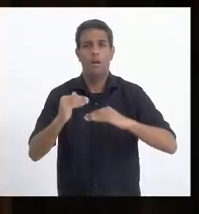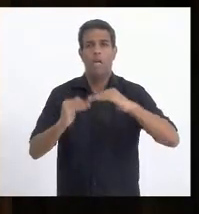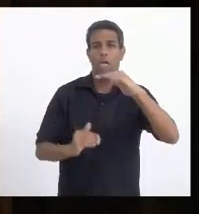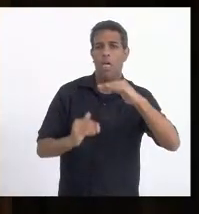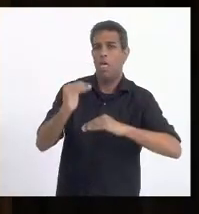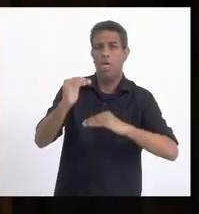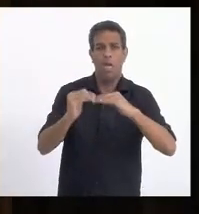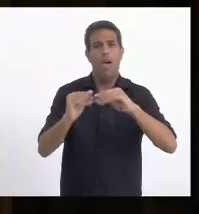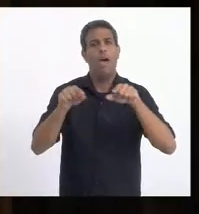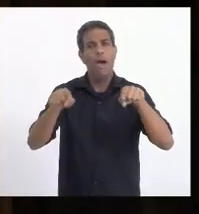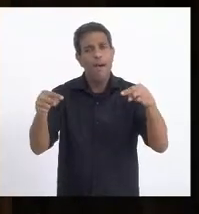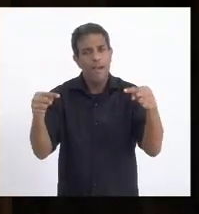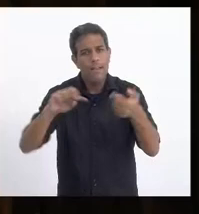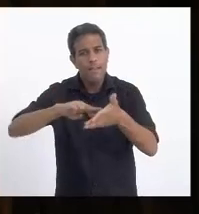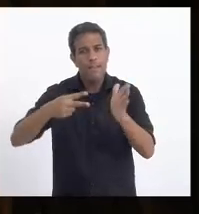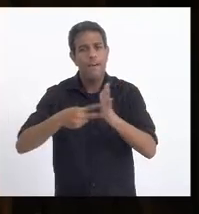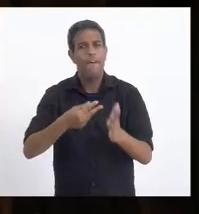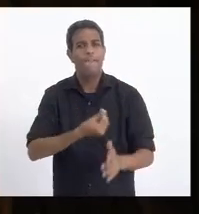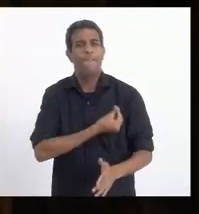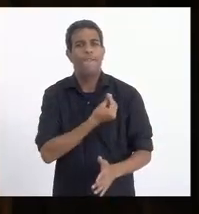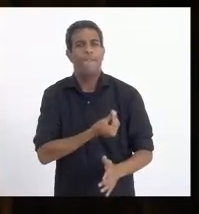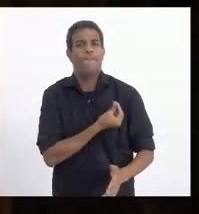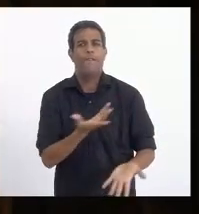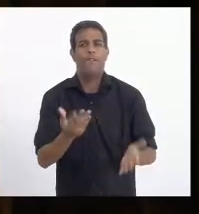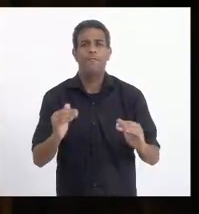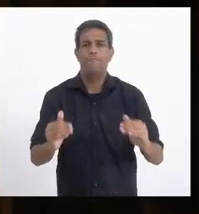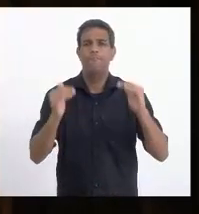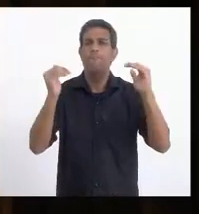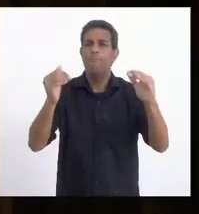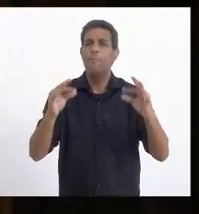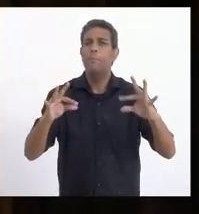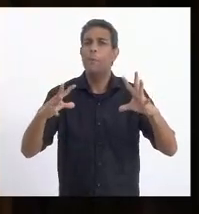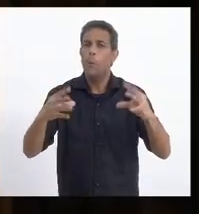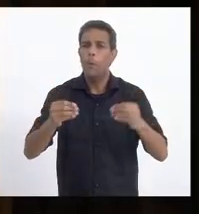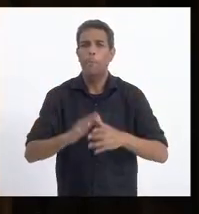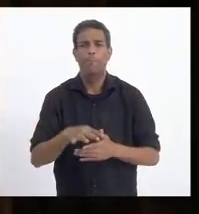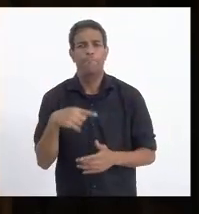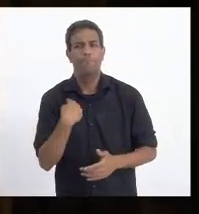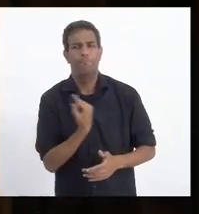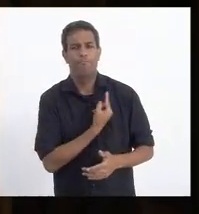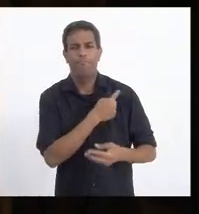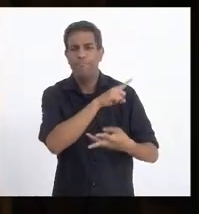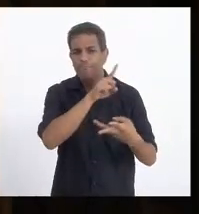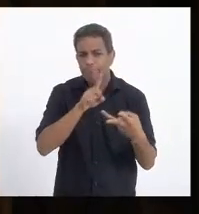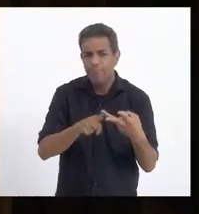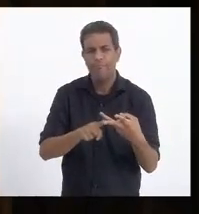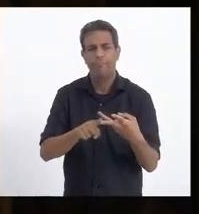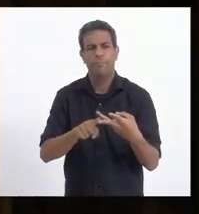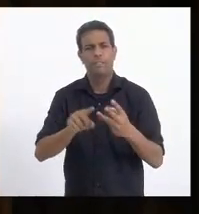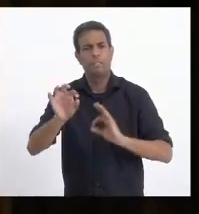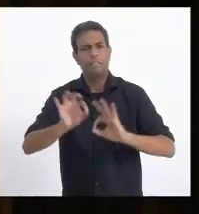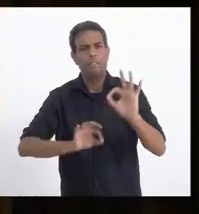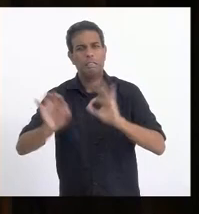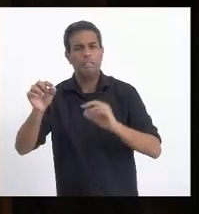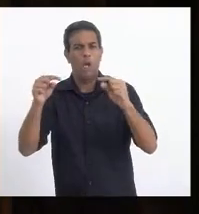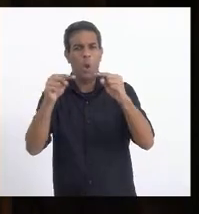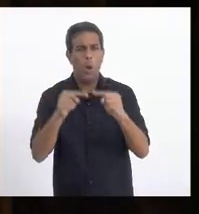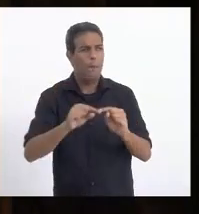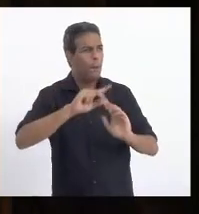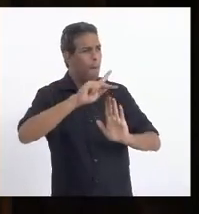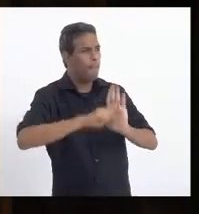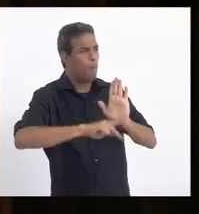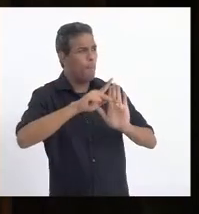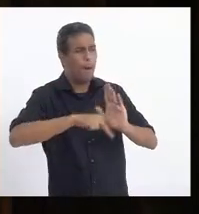pode ser diferente que vida é esse bem Supremo Então acho que essa terceira questão deputado nosso parceiro